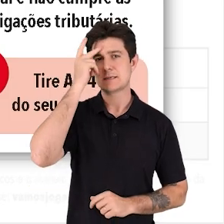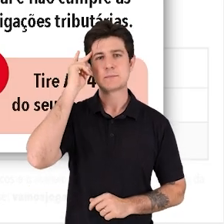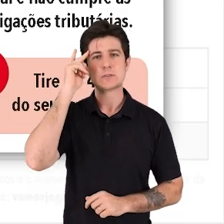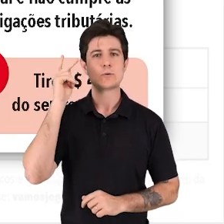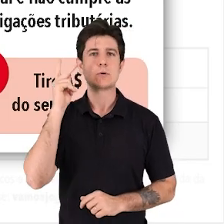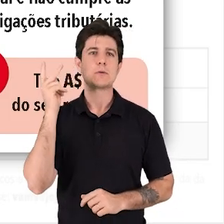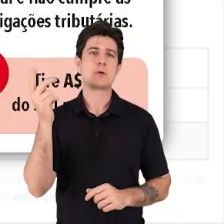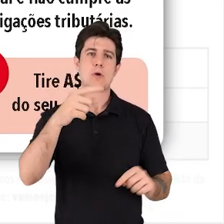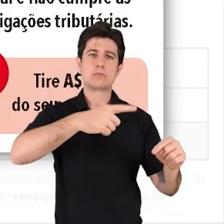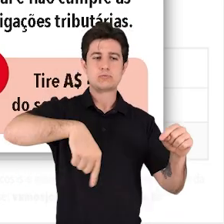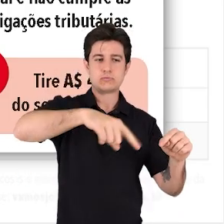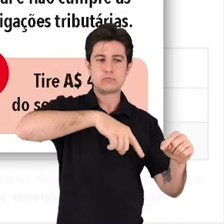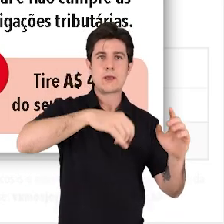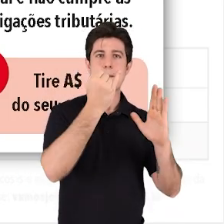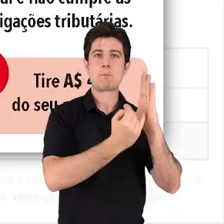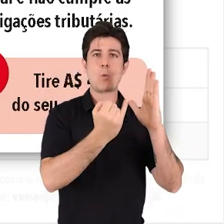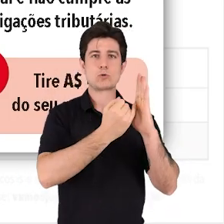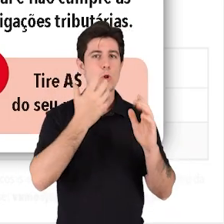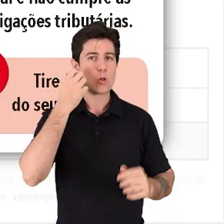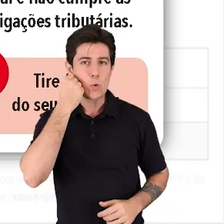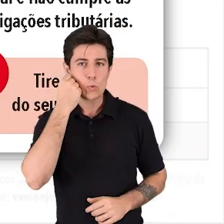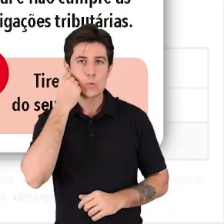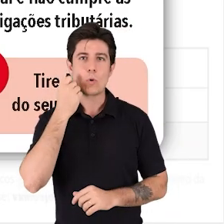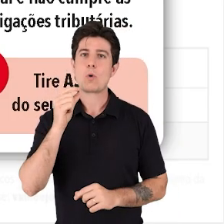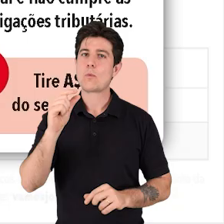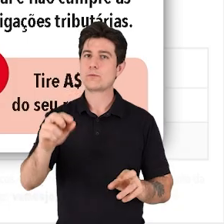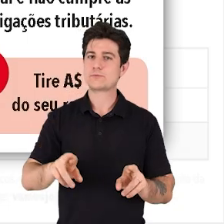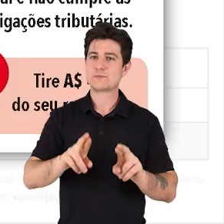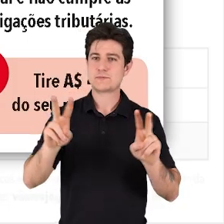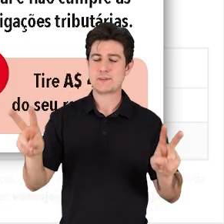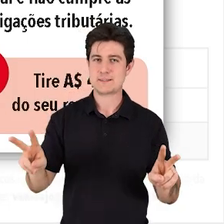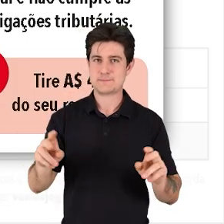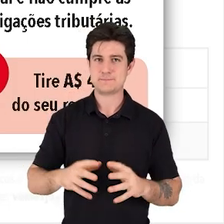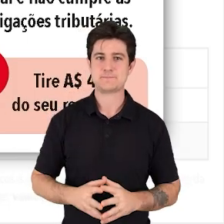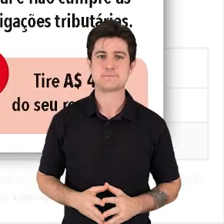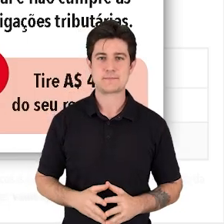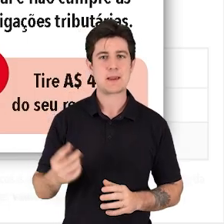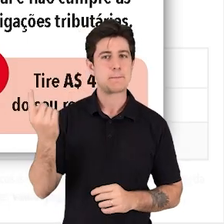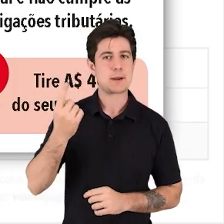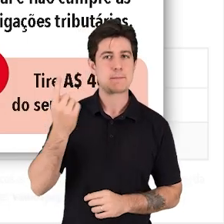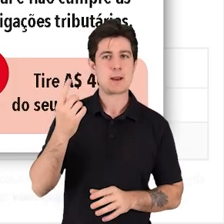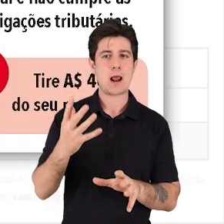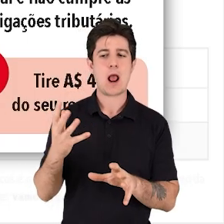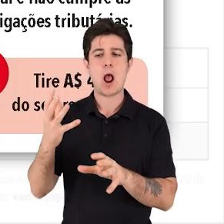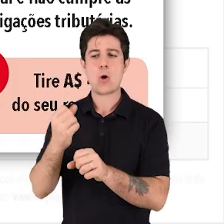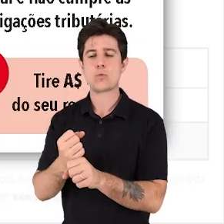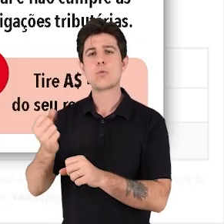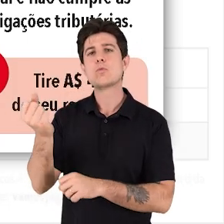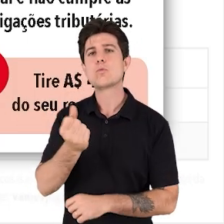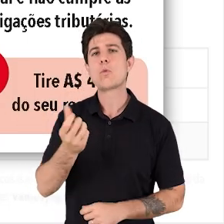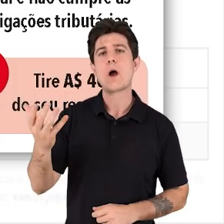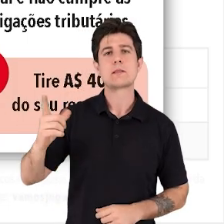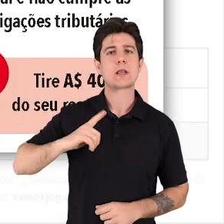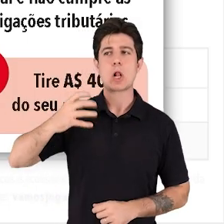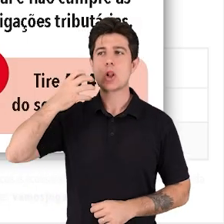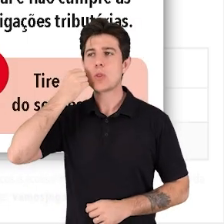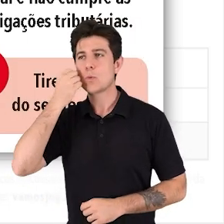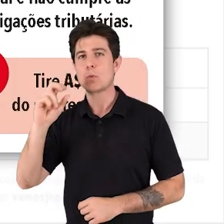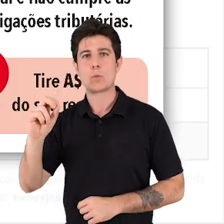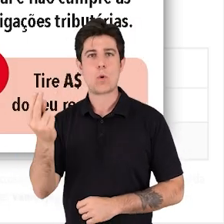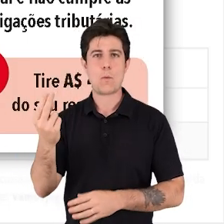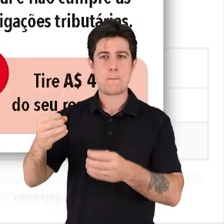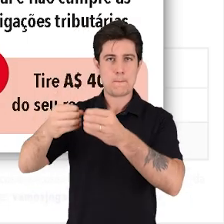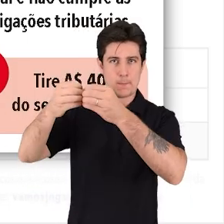Já para a situação em que o jogador tenha tirado imposto sobre lucro, o procedimento será um pouco diferente. Primeiro calculamos o lucro ou o